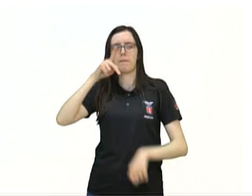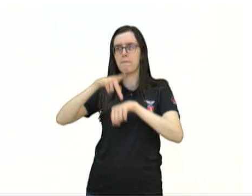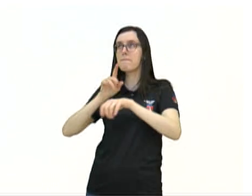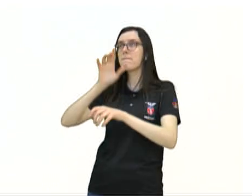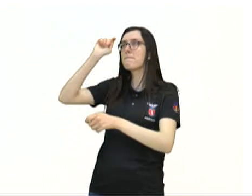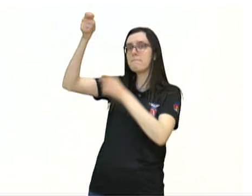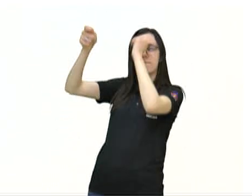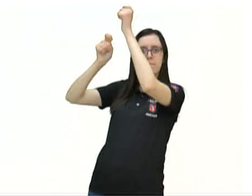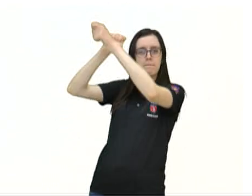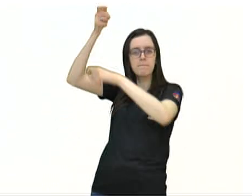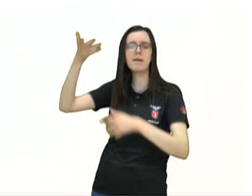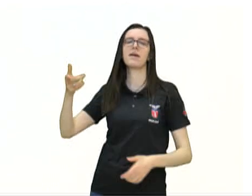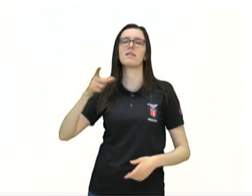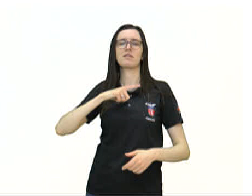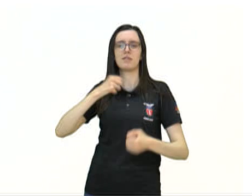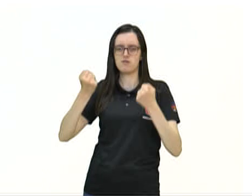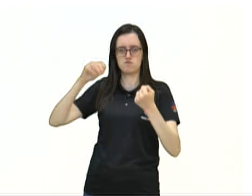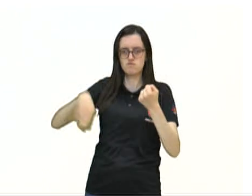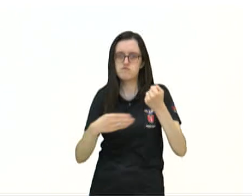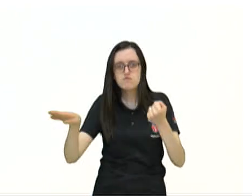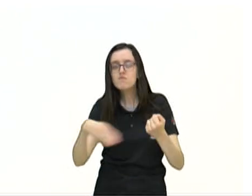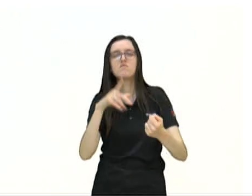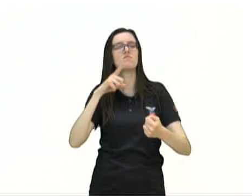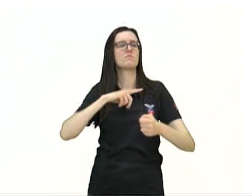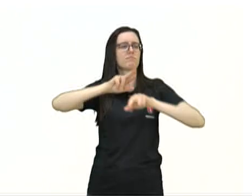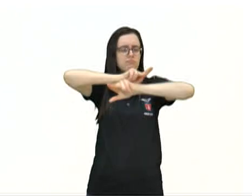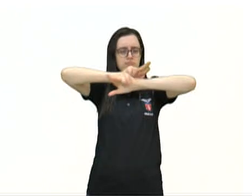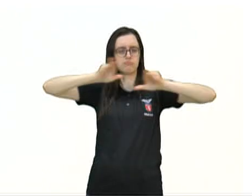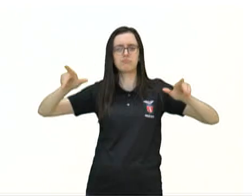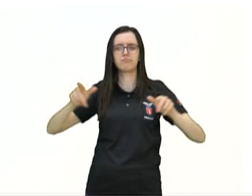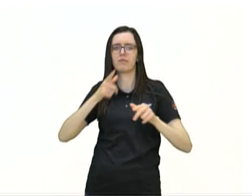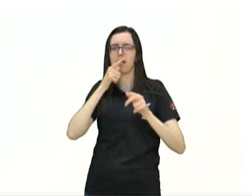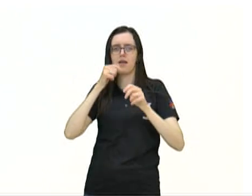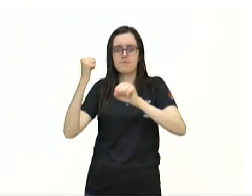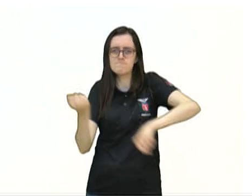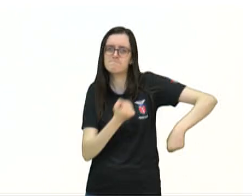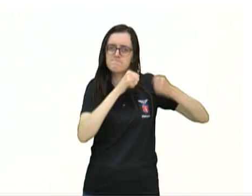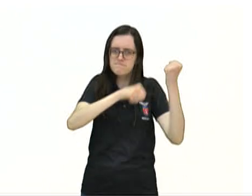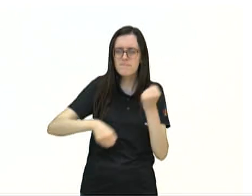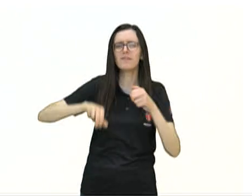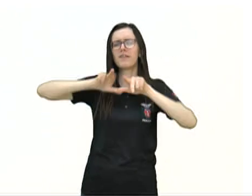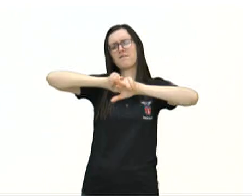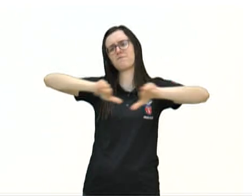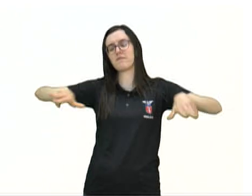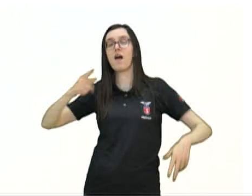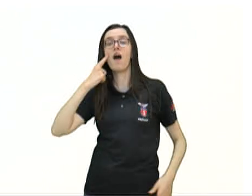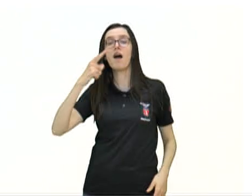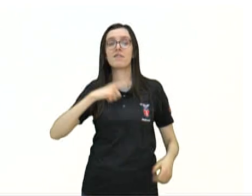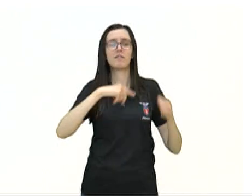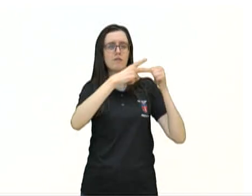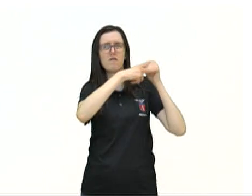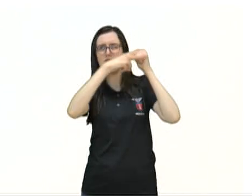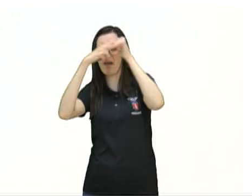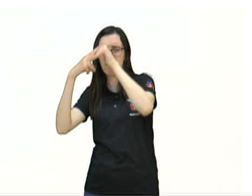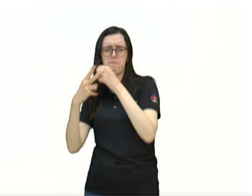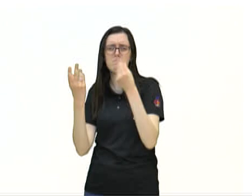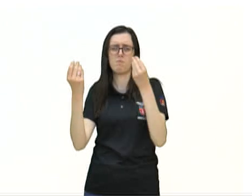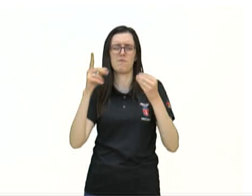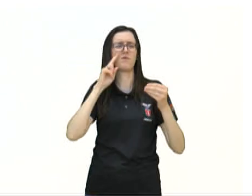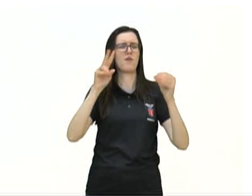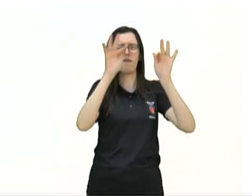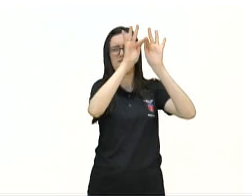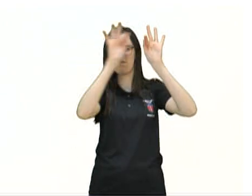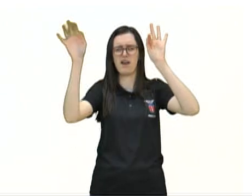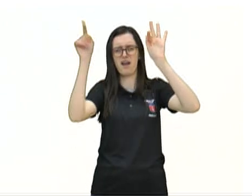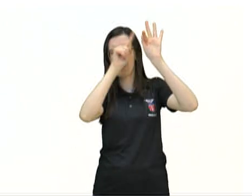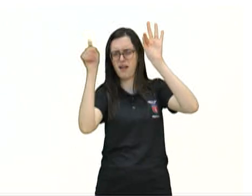canoagem, grandes caminhadas, escalamento e rafting. Então, quais são os verbos que aparecem? Olha como eu tenho aqui um período longo.